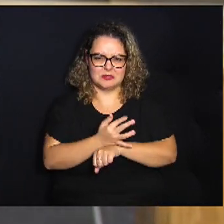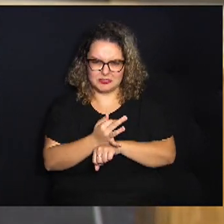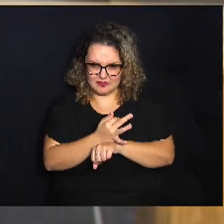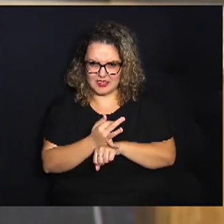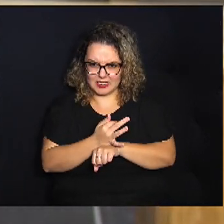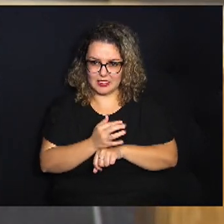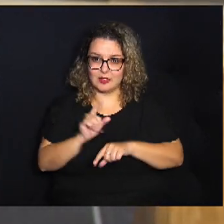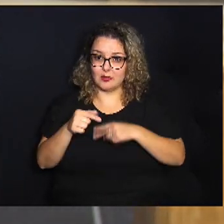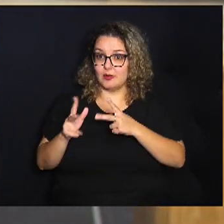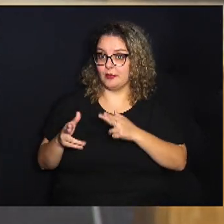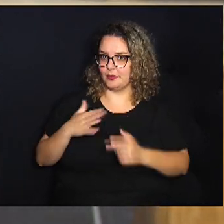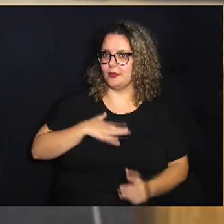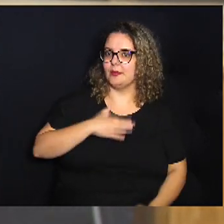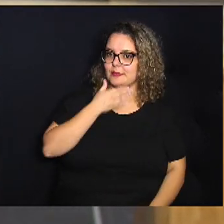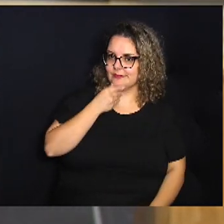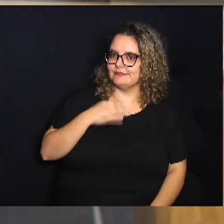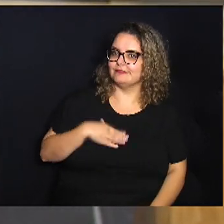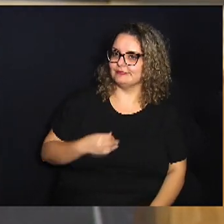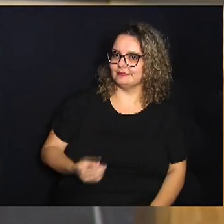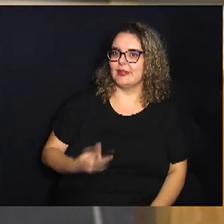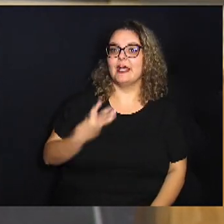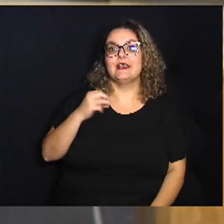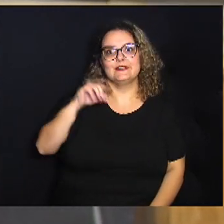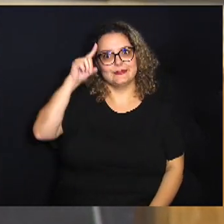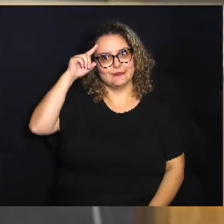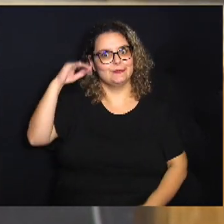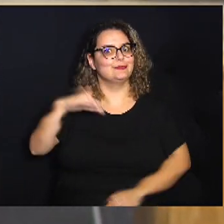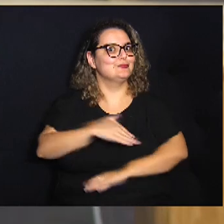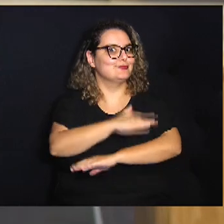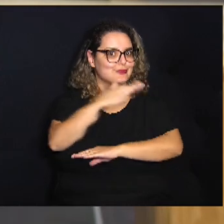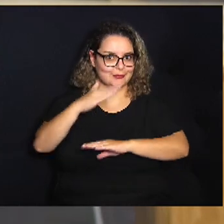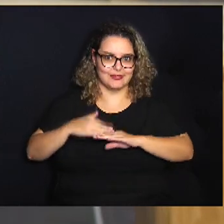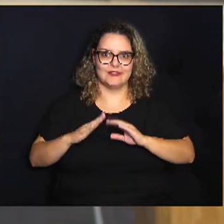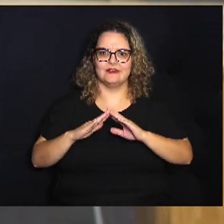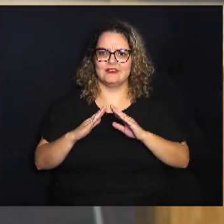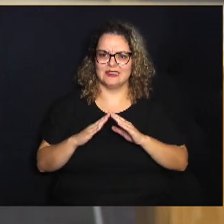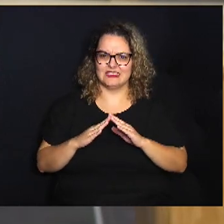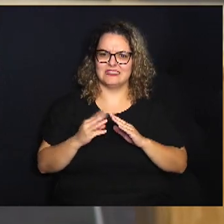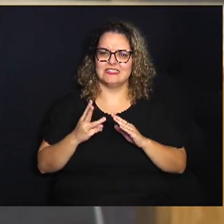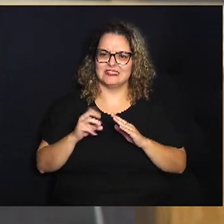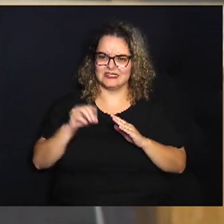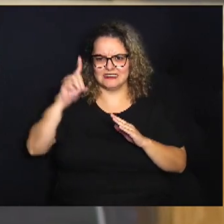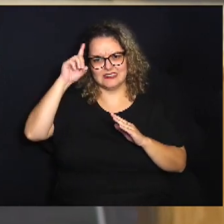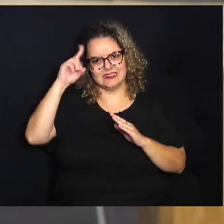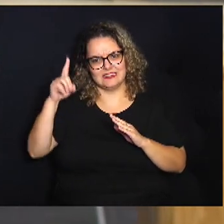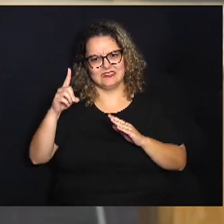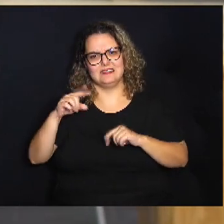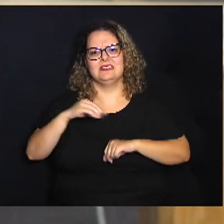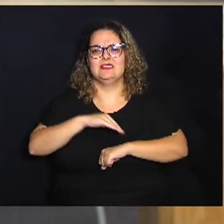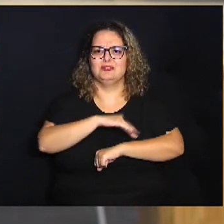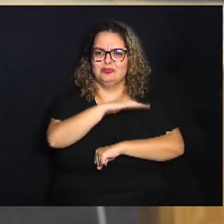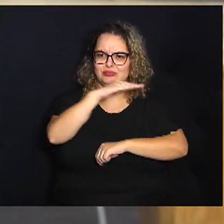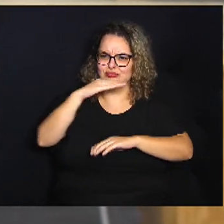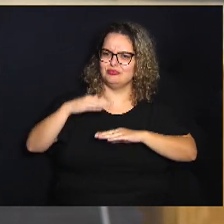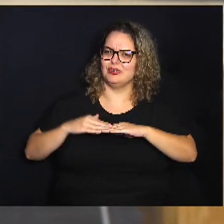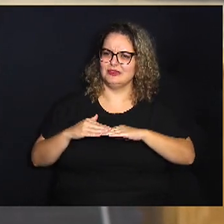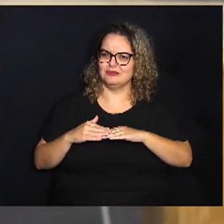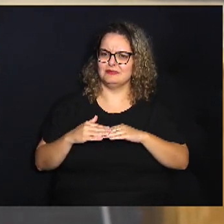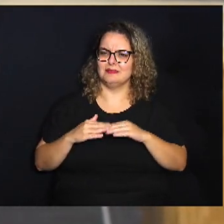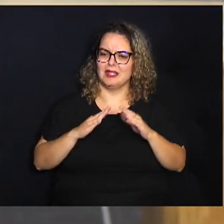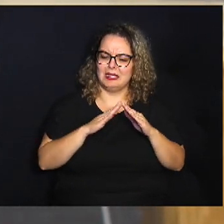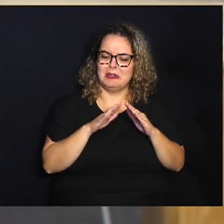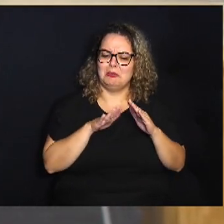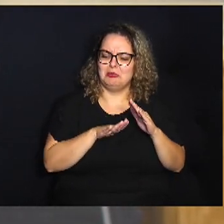assim como meu filho, são 30 dias direto em casa. Eu vou falar, 30 dias é muito tempo para ficar com a criança ali guardadinha